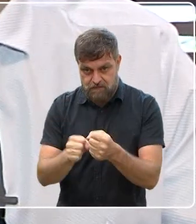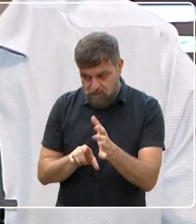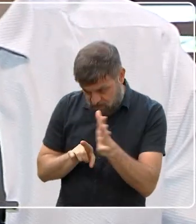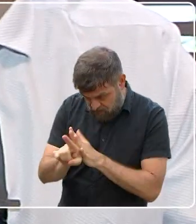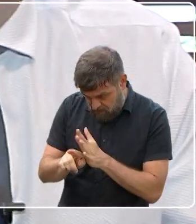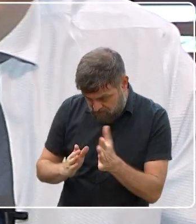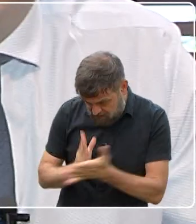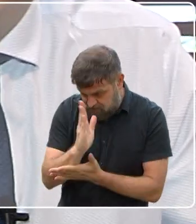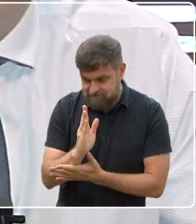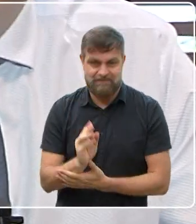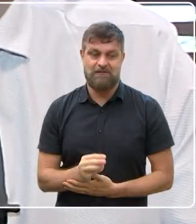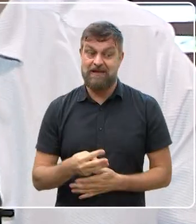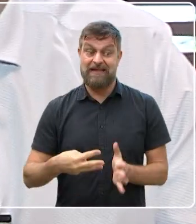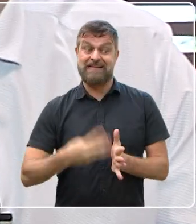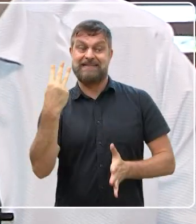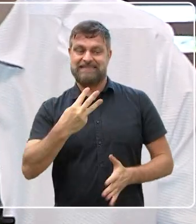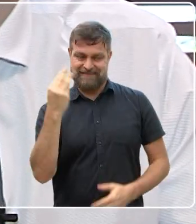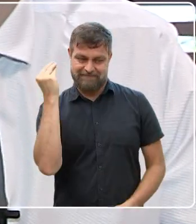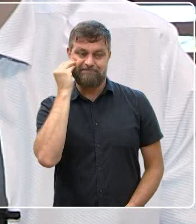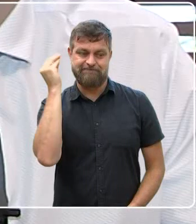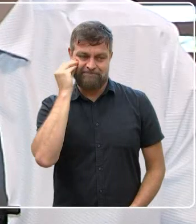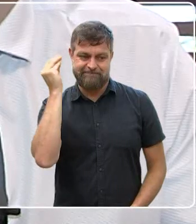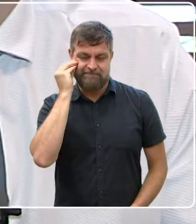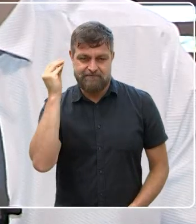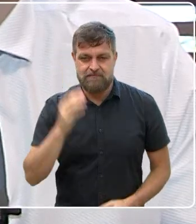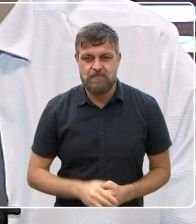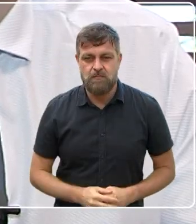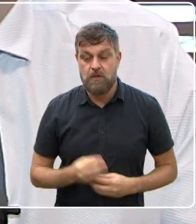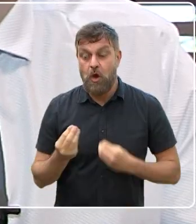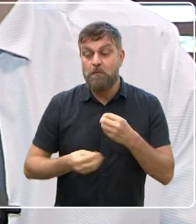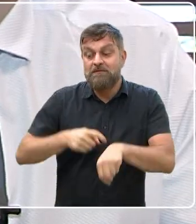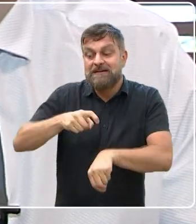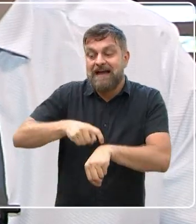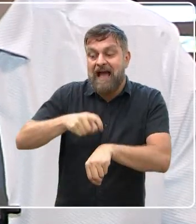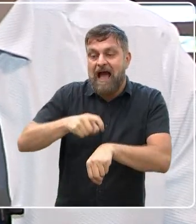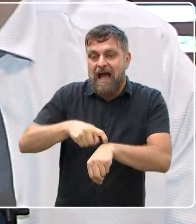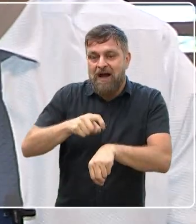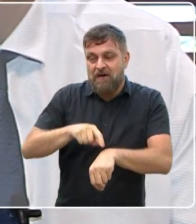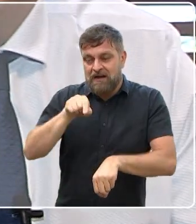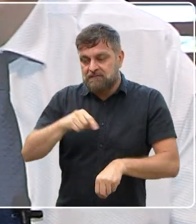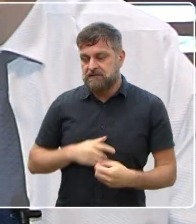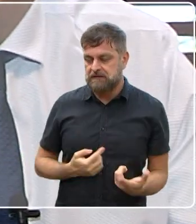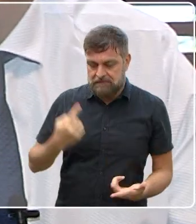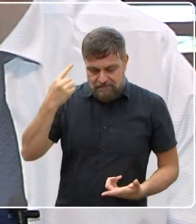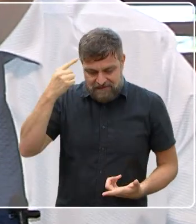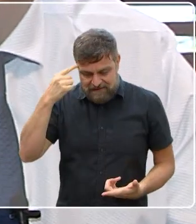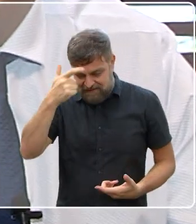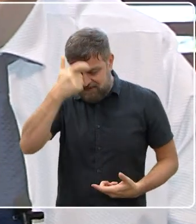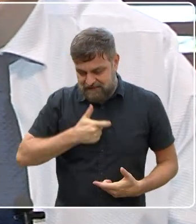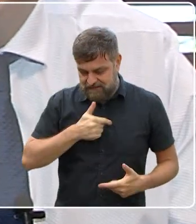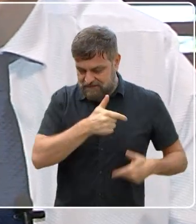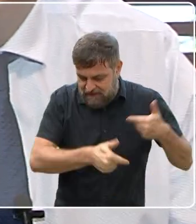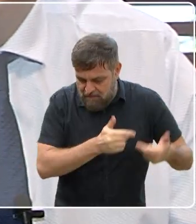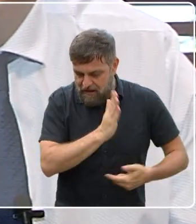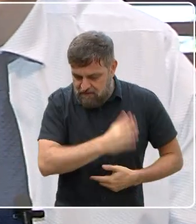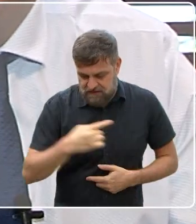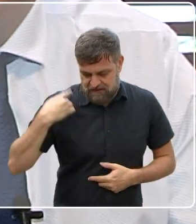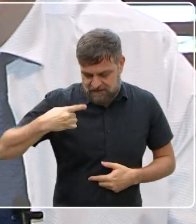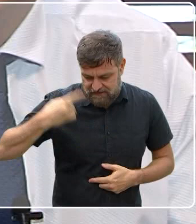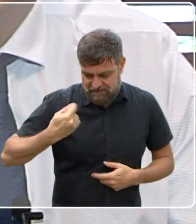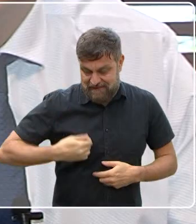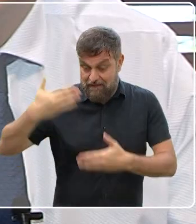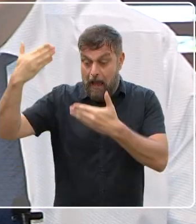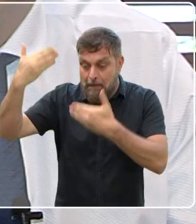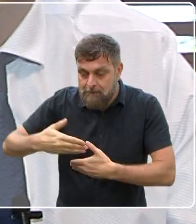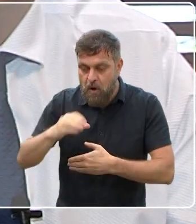Passou de primeira? Não, passei na terceira. E como foi esse momento de pensar nisso, trabalhando no escritório,